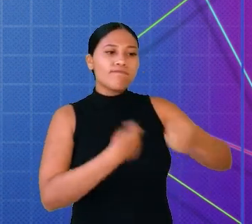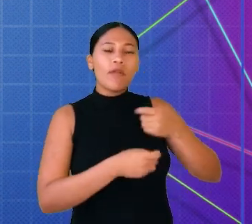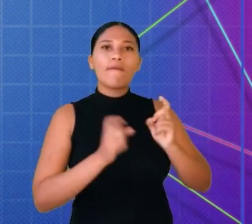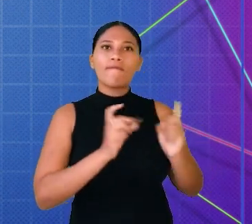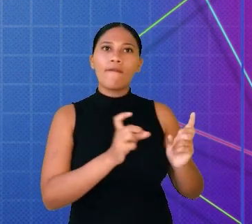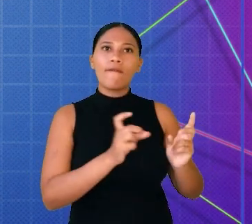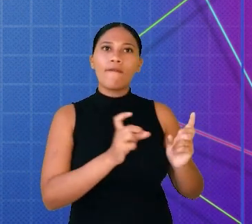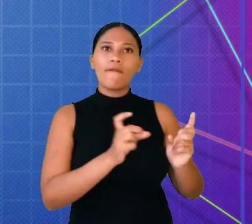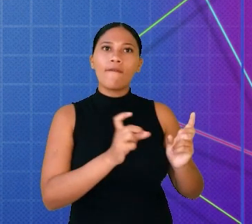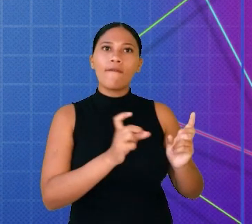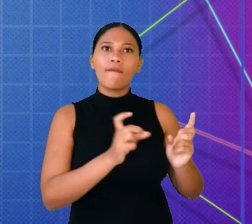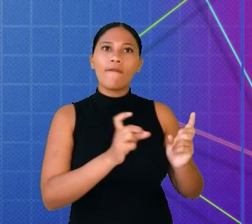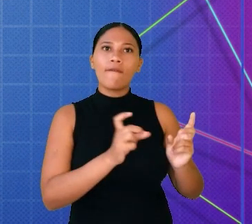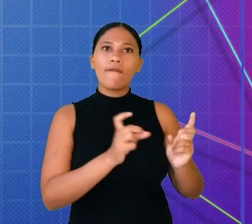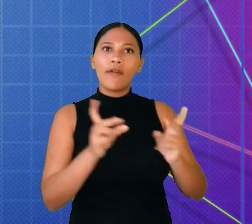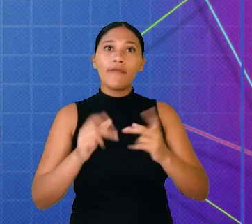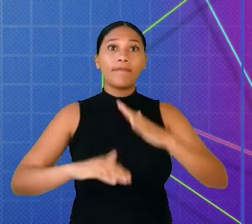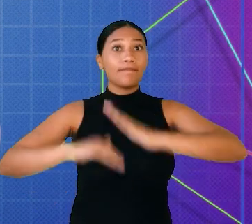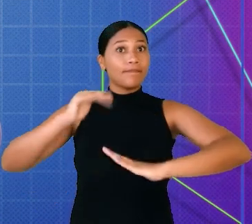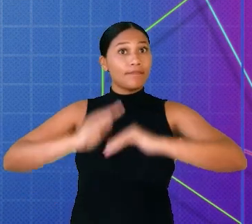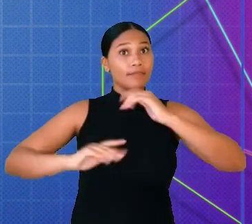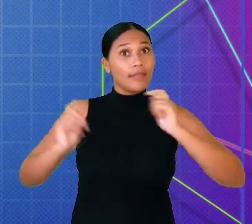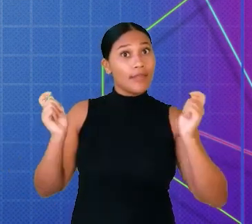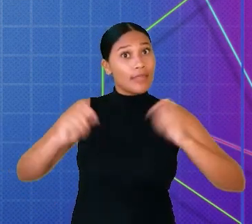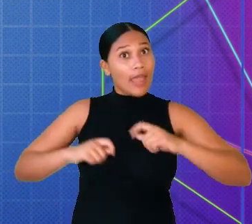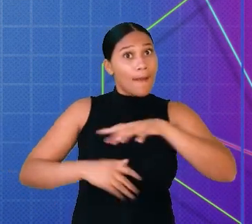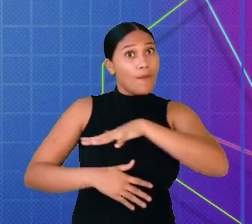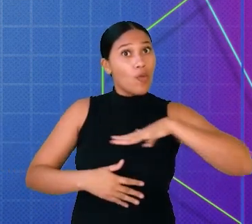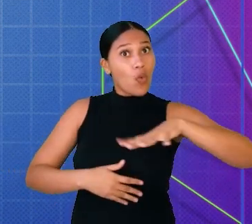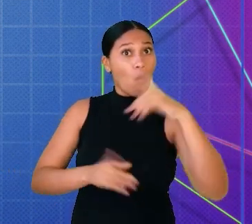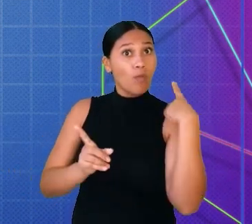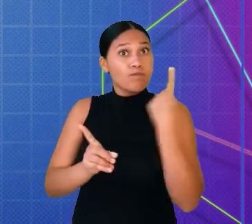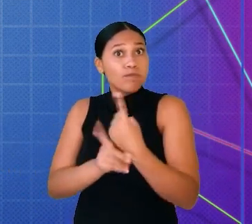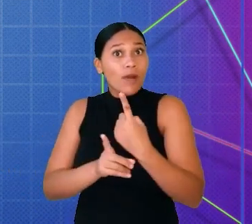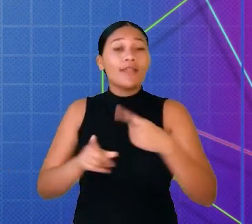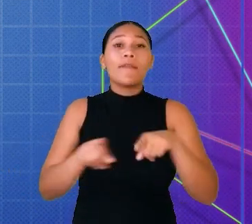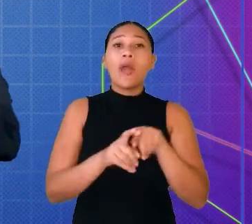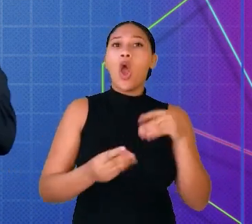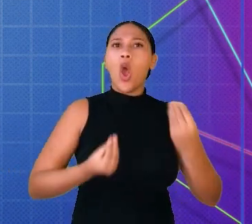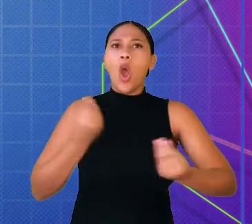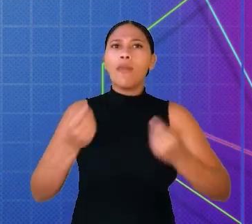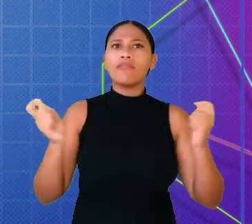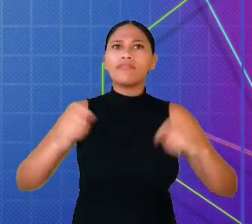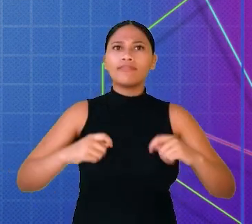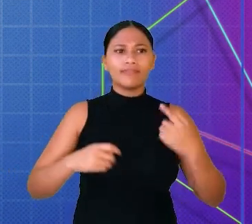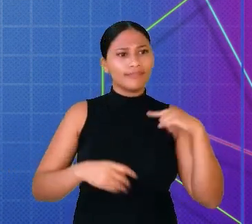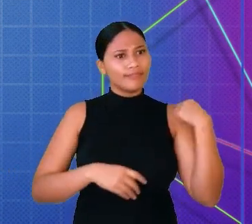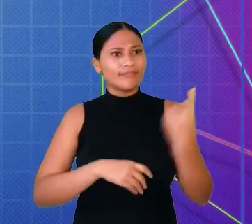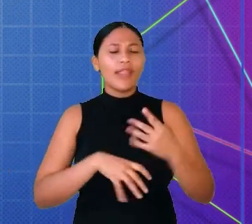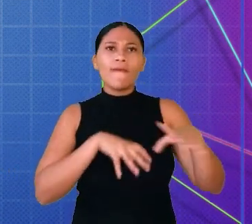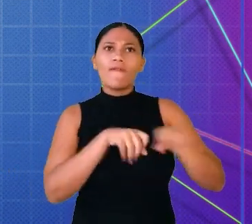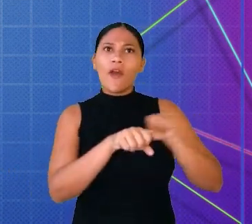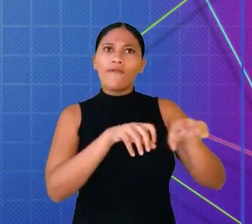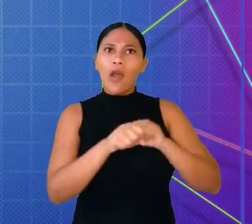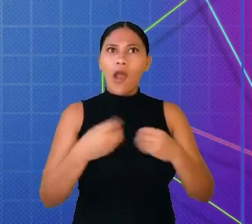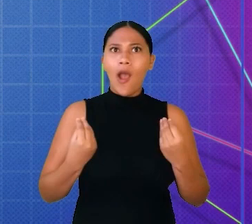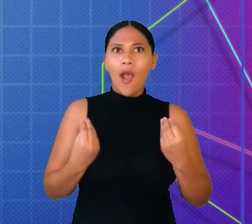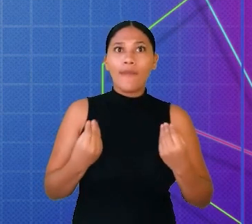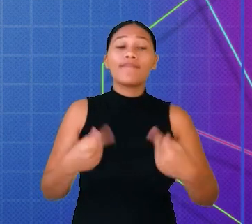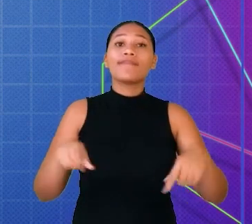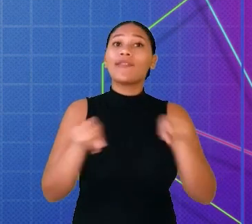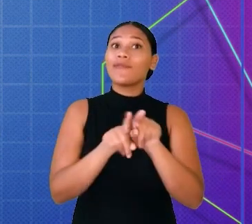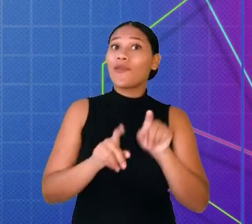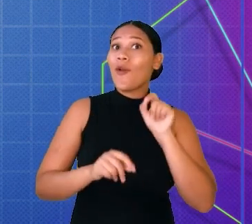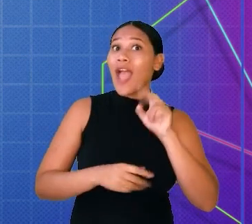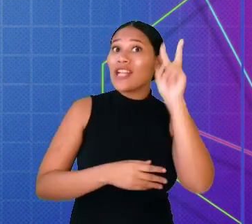mercado de jogos, Mercado de Jogos. as profissões que a gente pode encontrar dentro desse meio, como nós podemos nos especializar em áreas desse